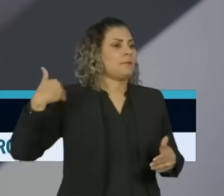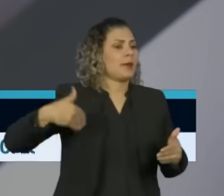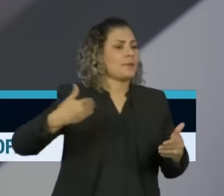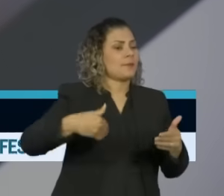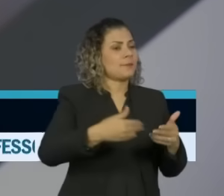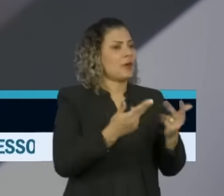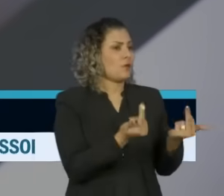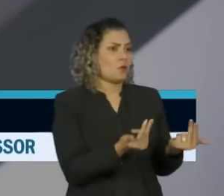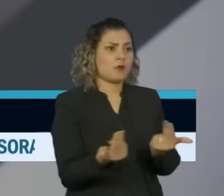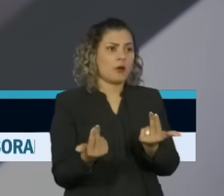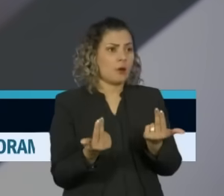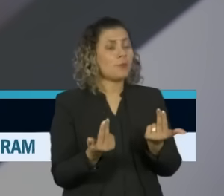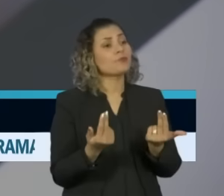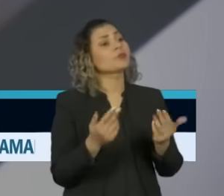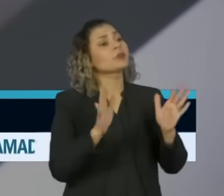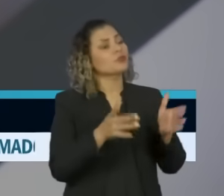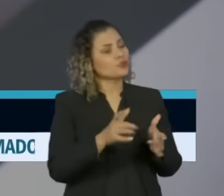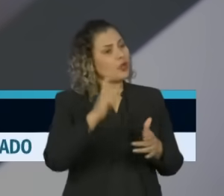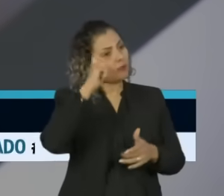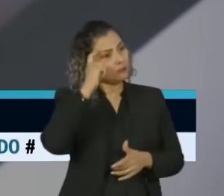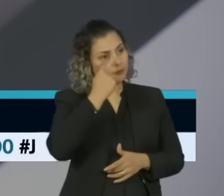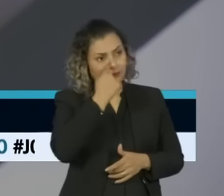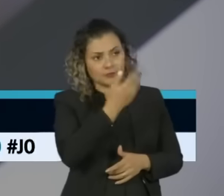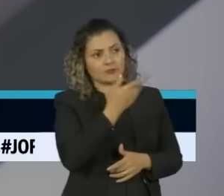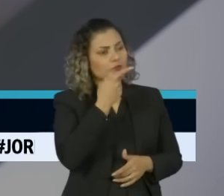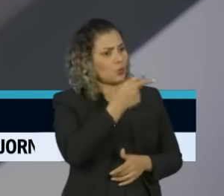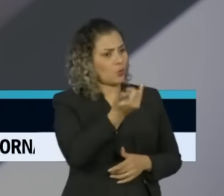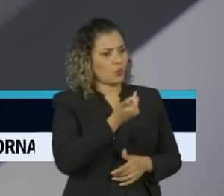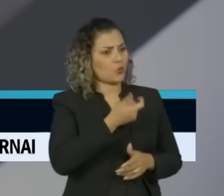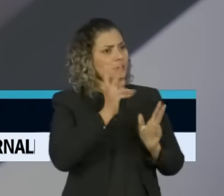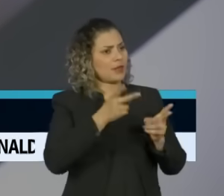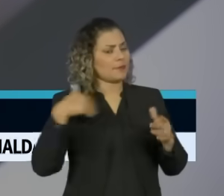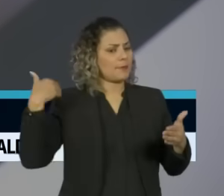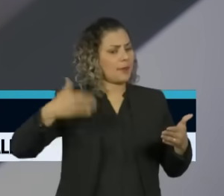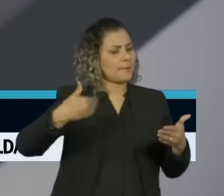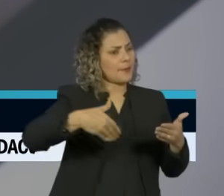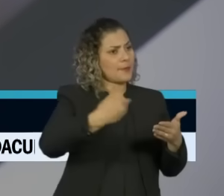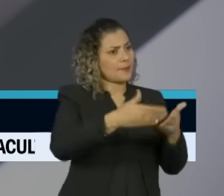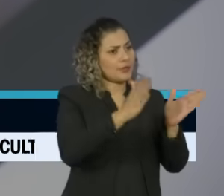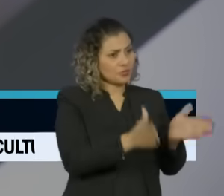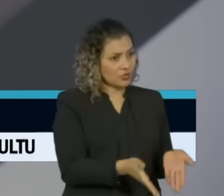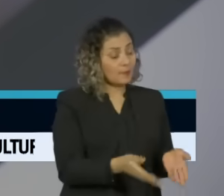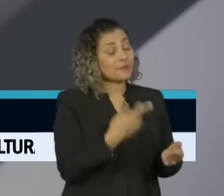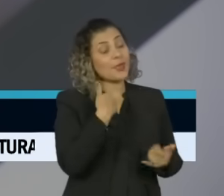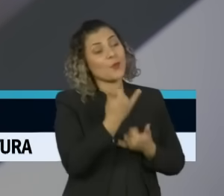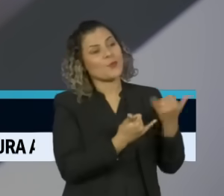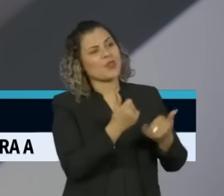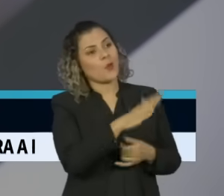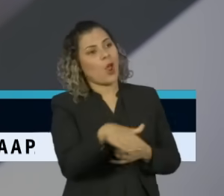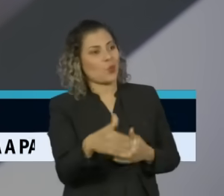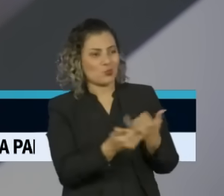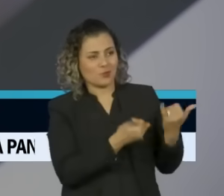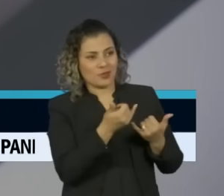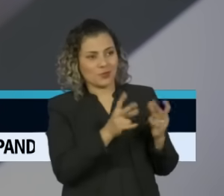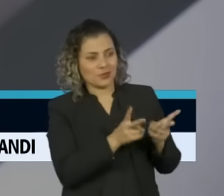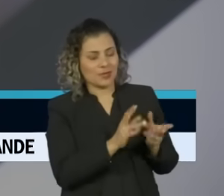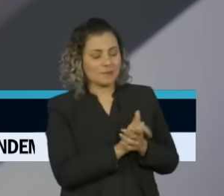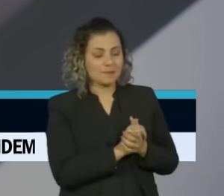como o Pondé falou que as pandemias sempre vieram, eu brinco com os meus alunos de